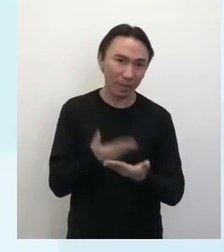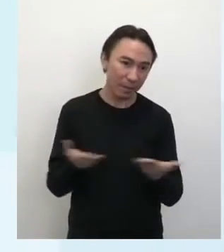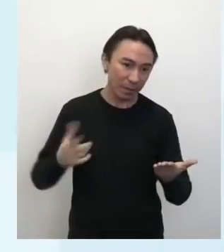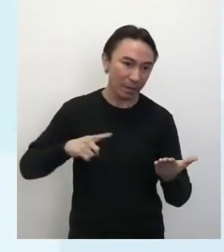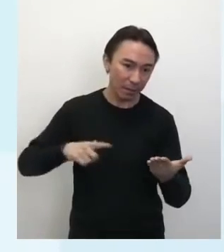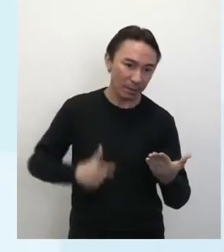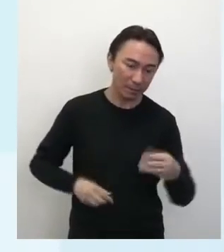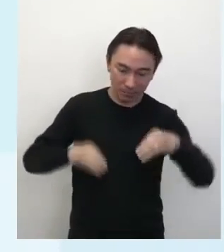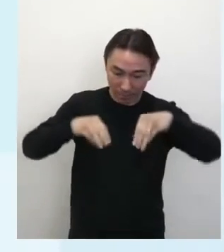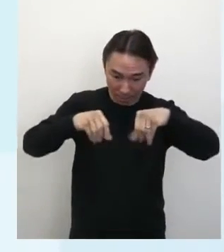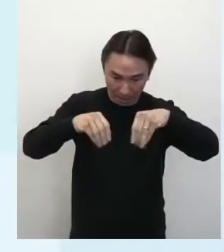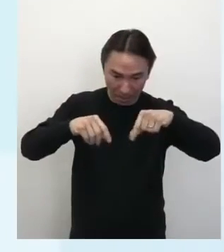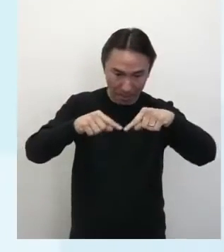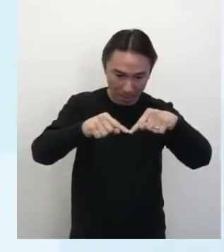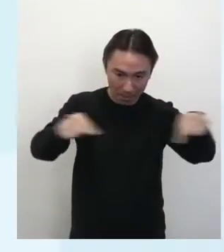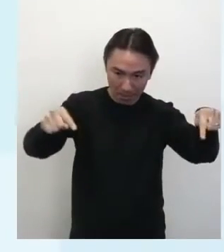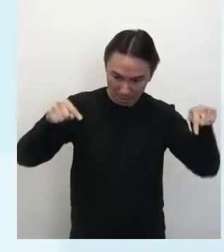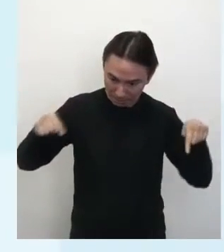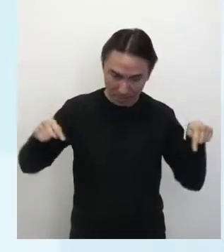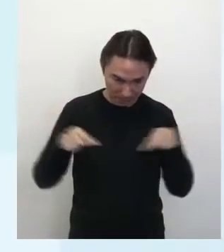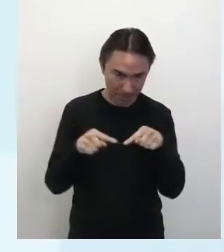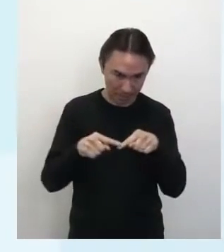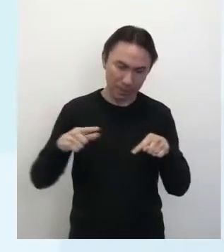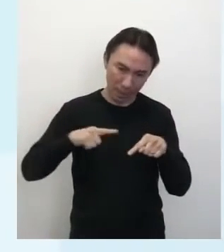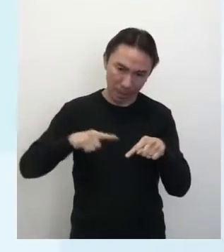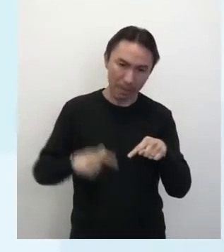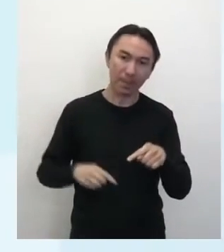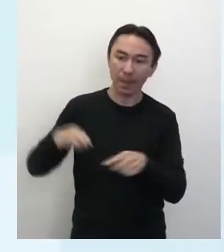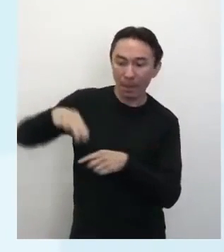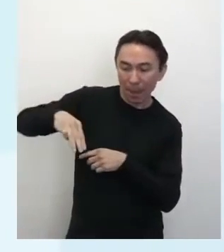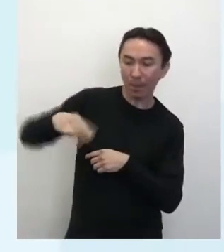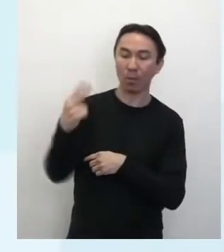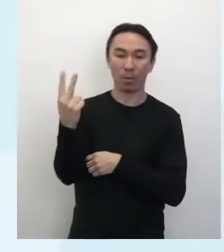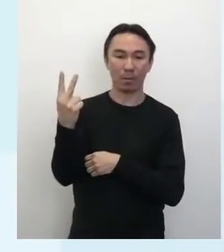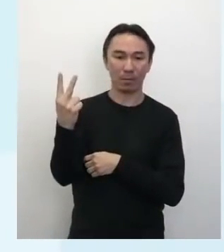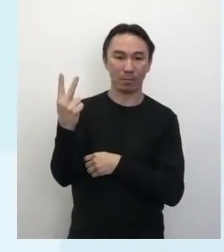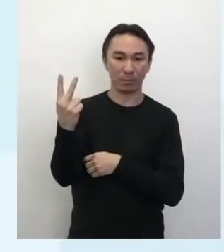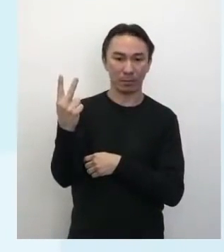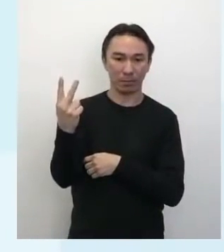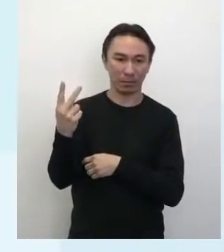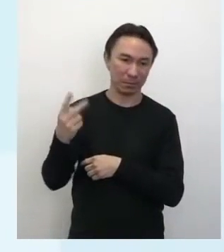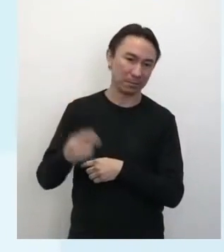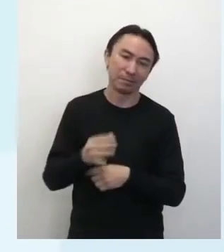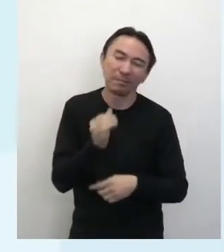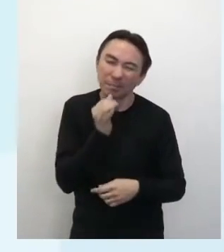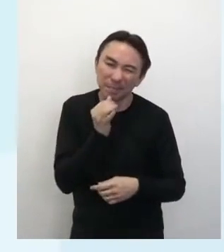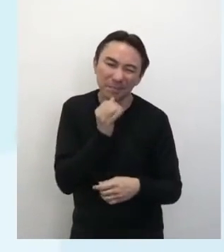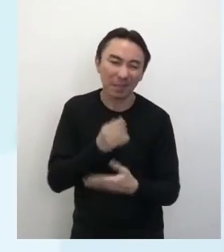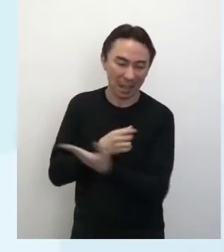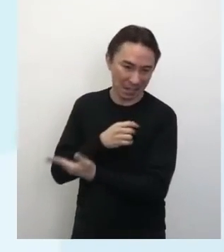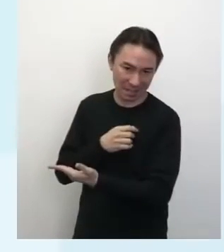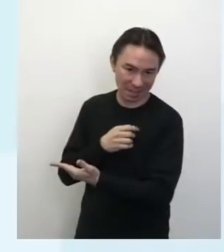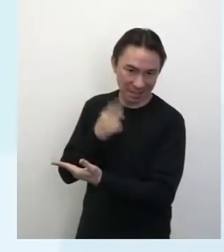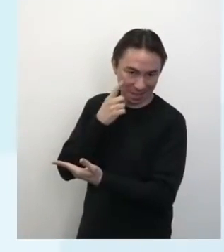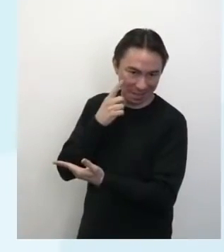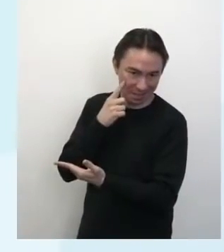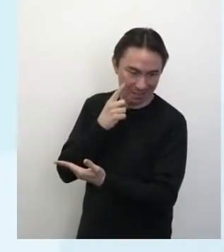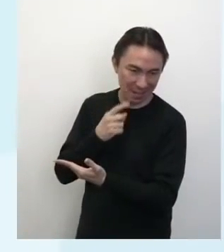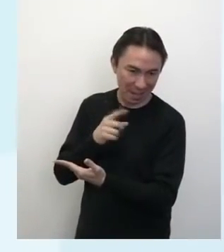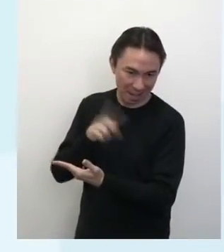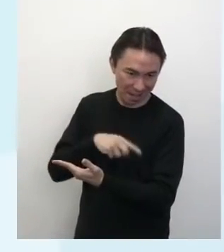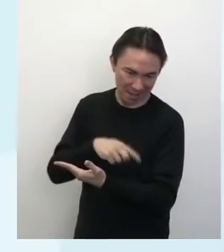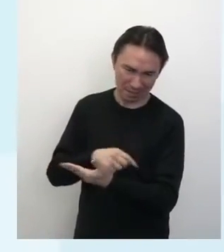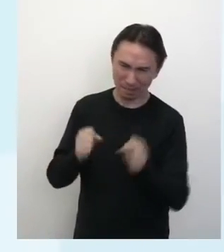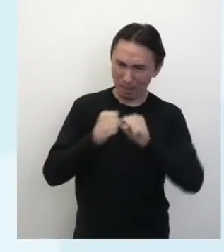usa os metros quadrados. Se a gente tivesse um terreno igual esse daí, do tamanho do Brasil varonil, né, a